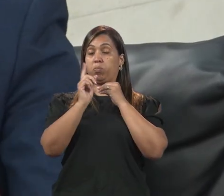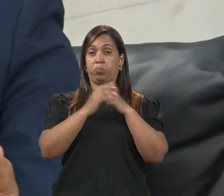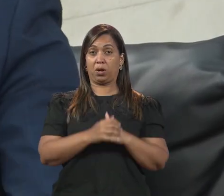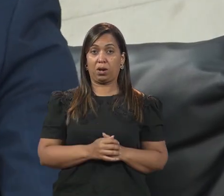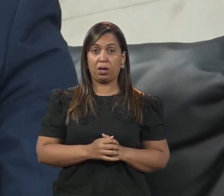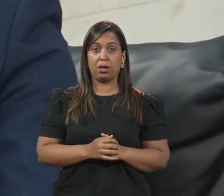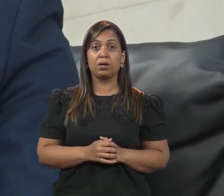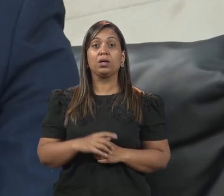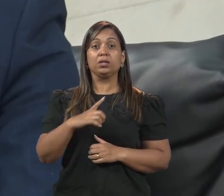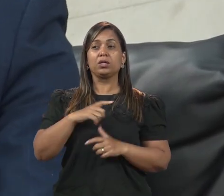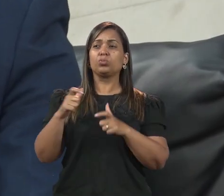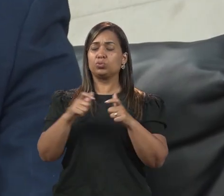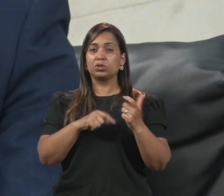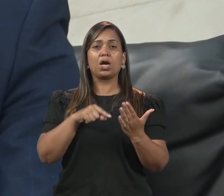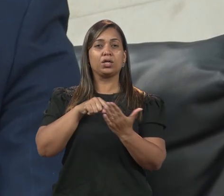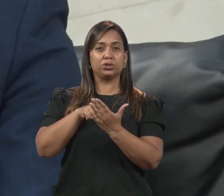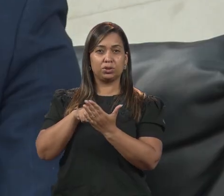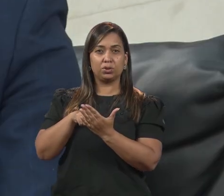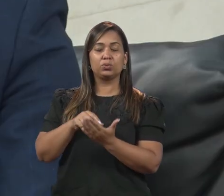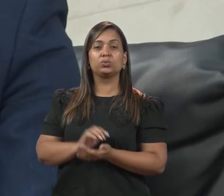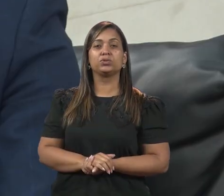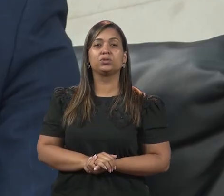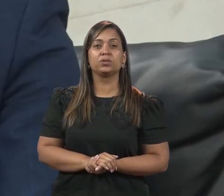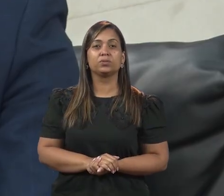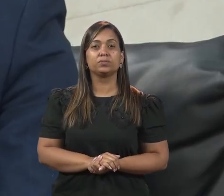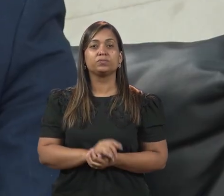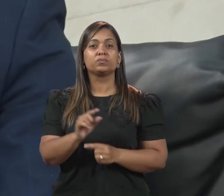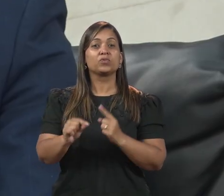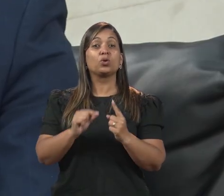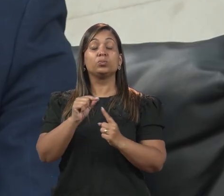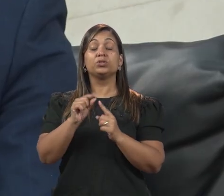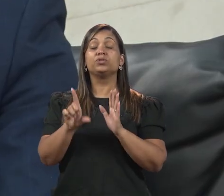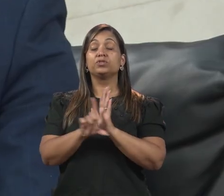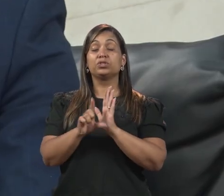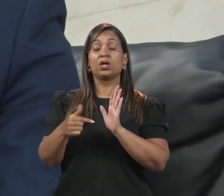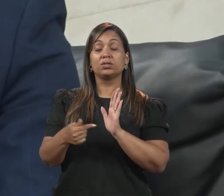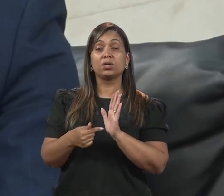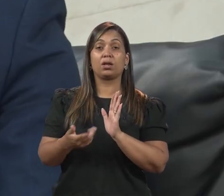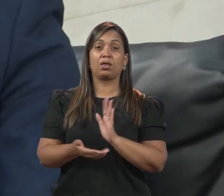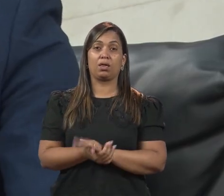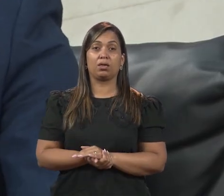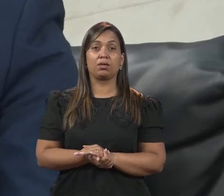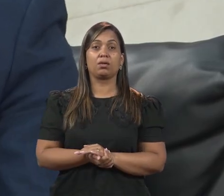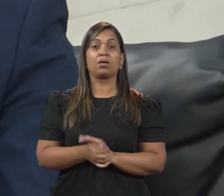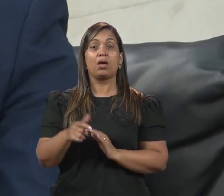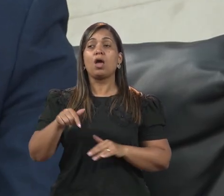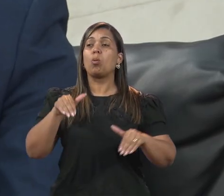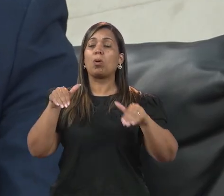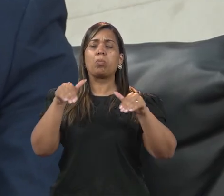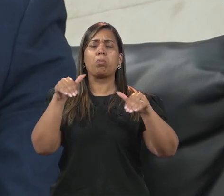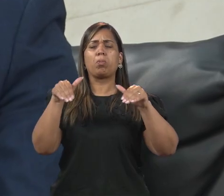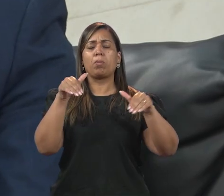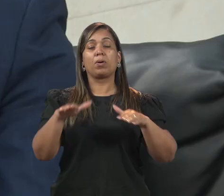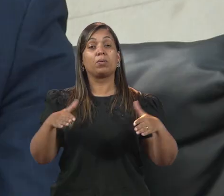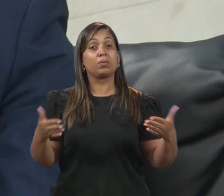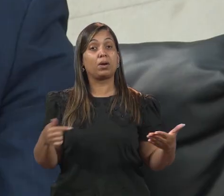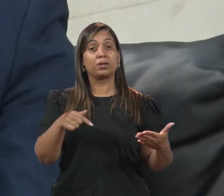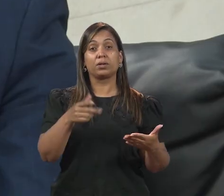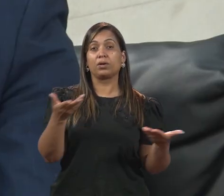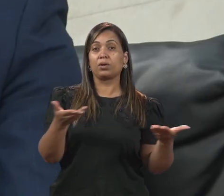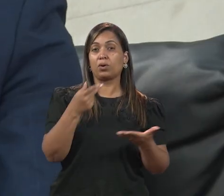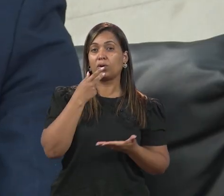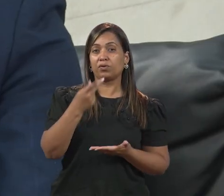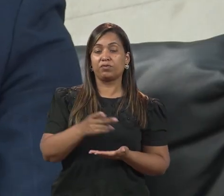fato. Nós temos canais de denúncias para isso e o objetivo dessa lei é exatamente isso. É uma grande mobilização. Claro que aqui eu